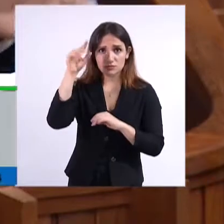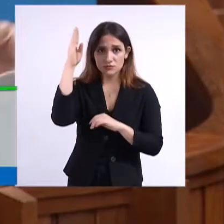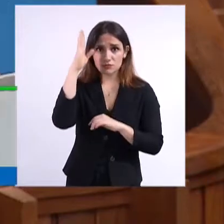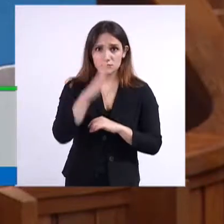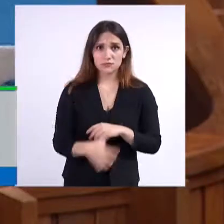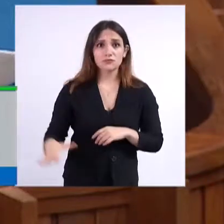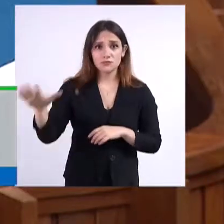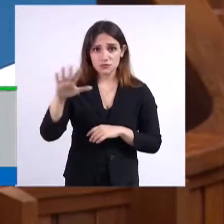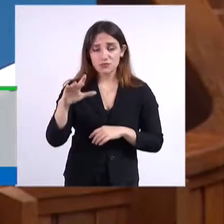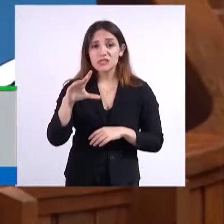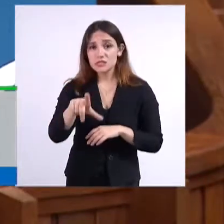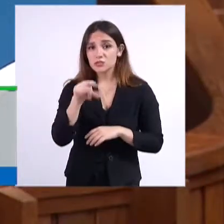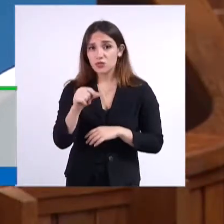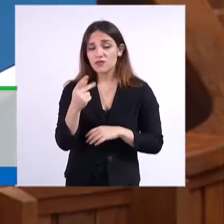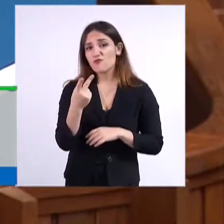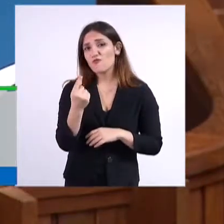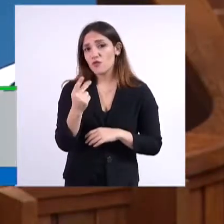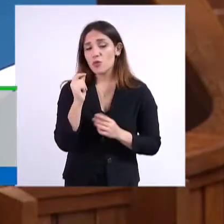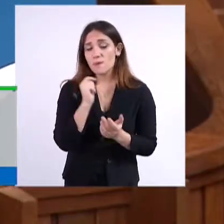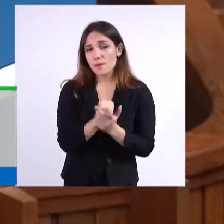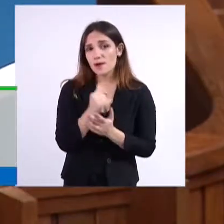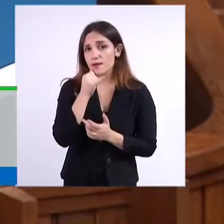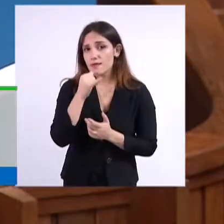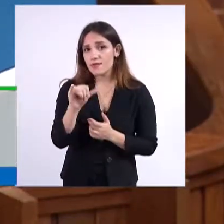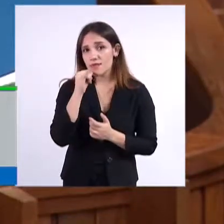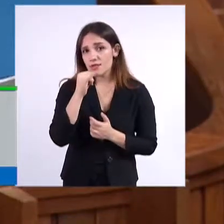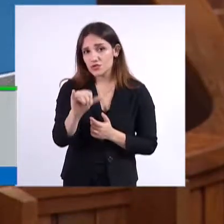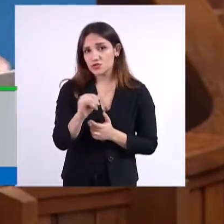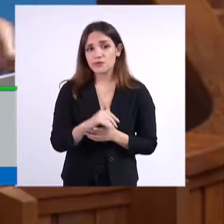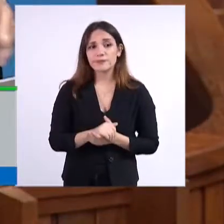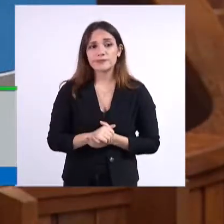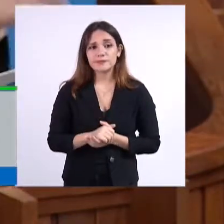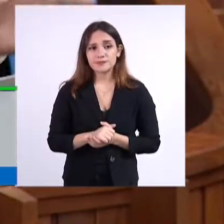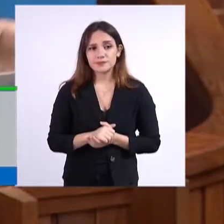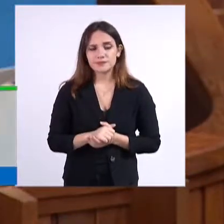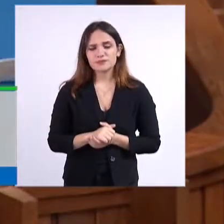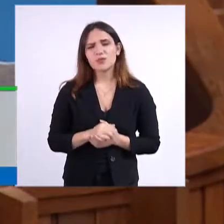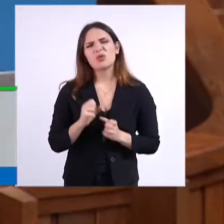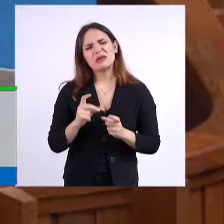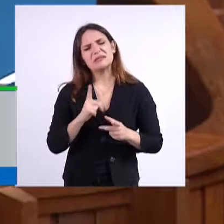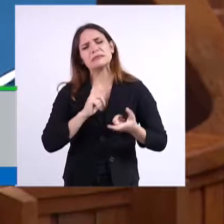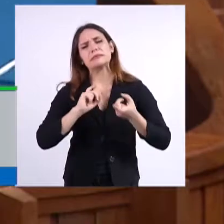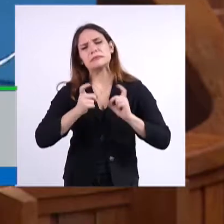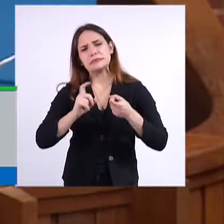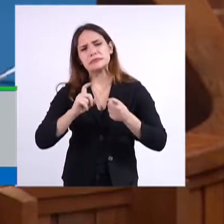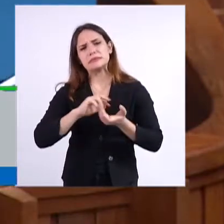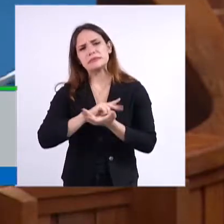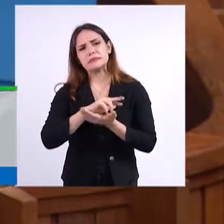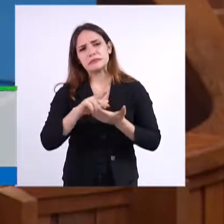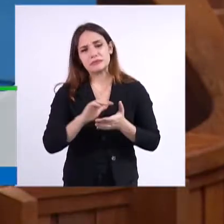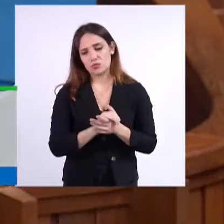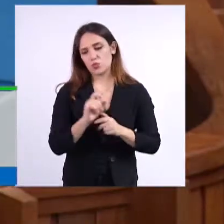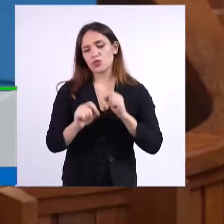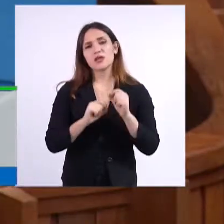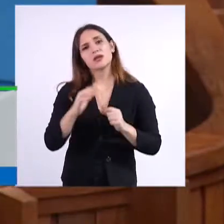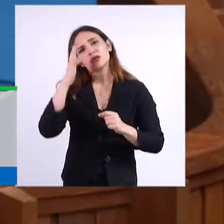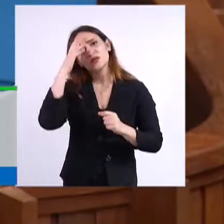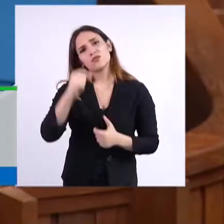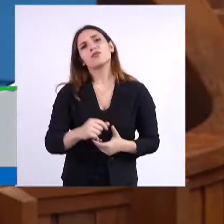os valores da energia, e depois de tantas reuniões, o desfecho foi